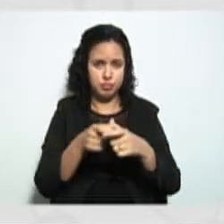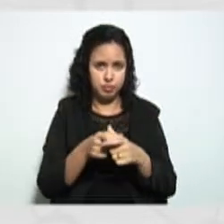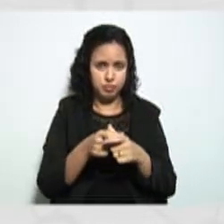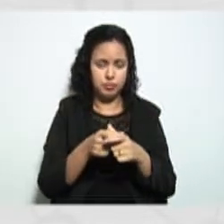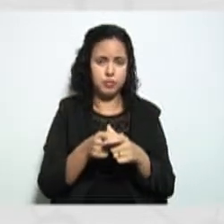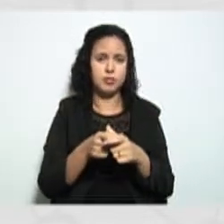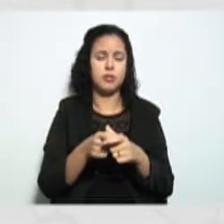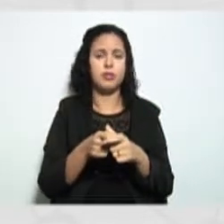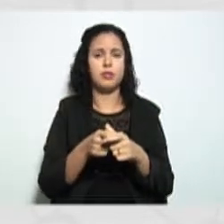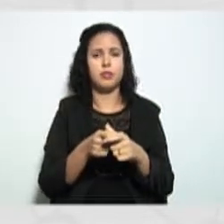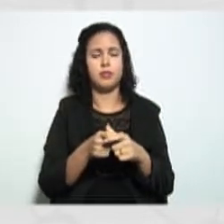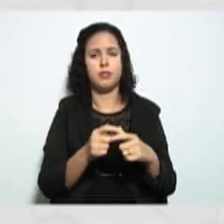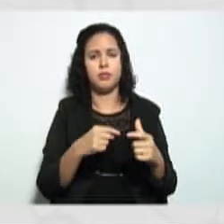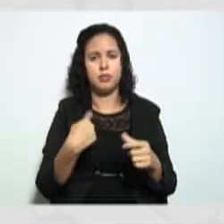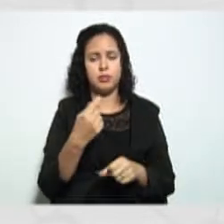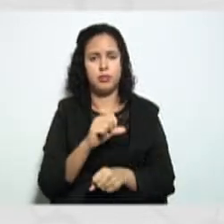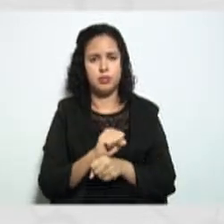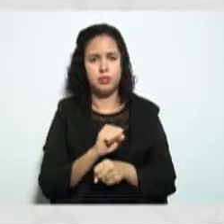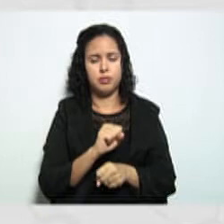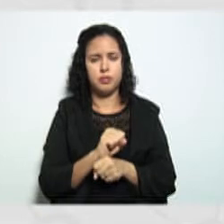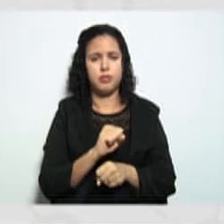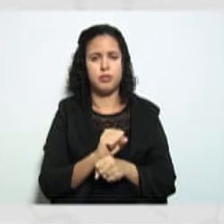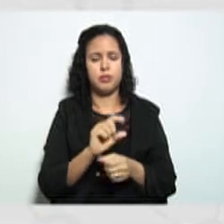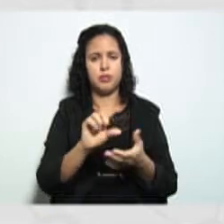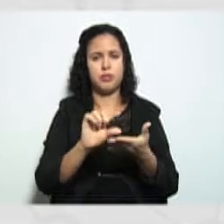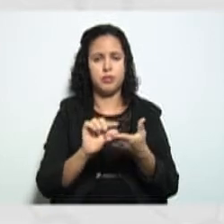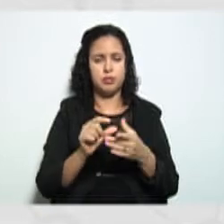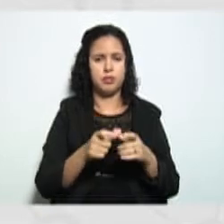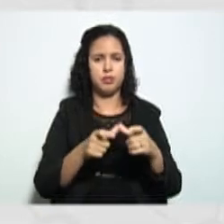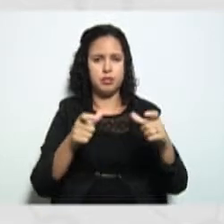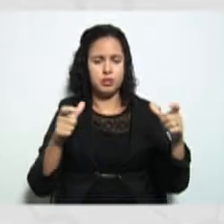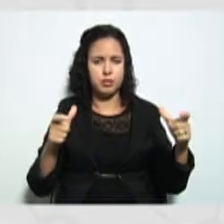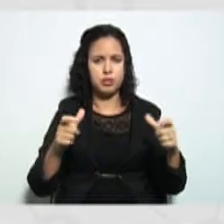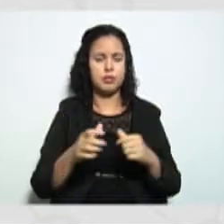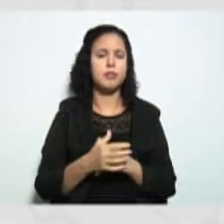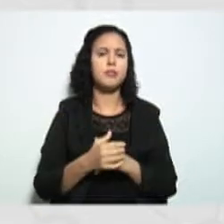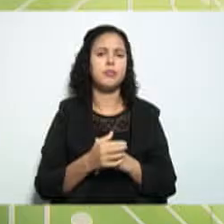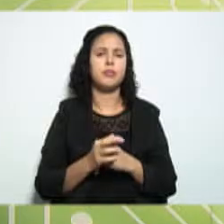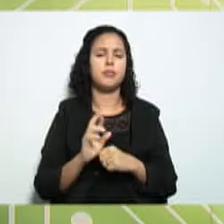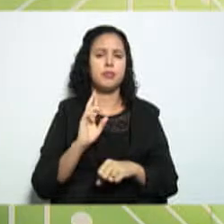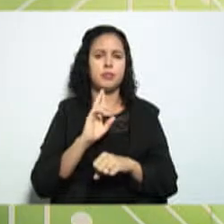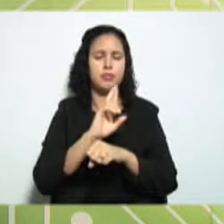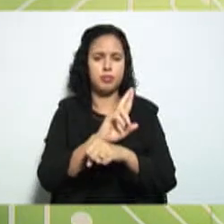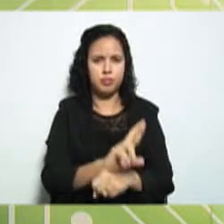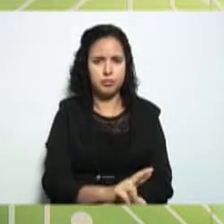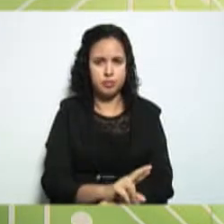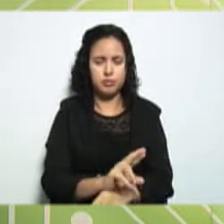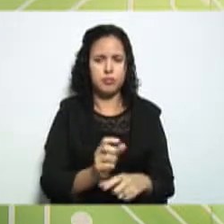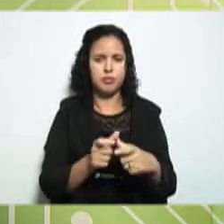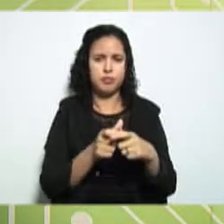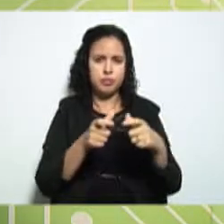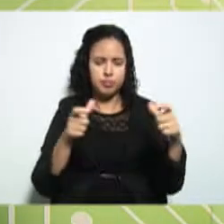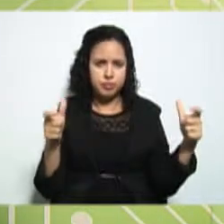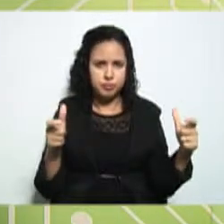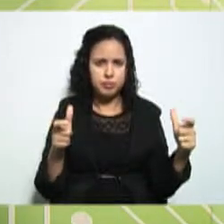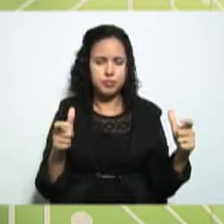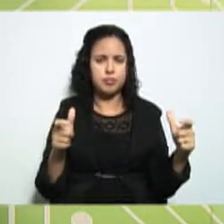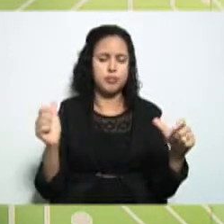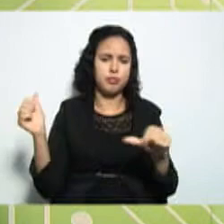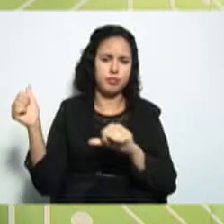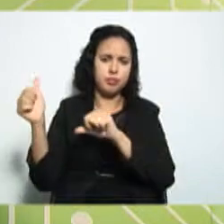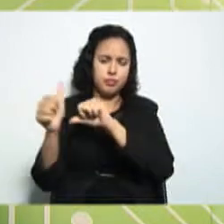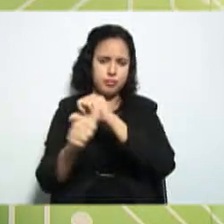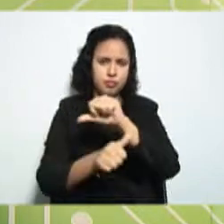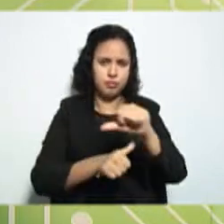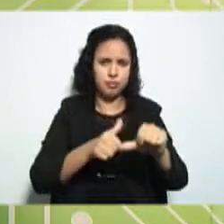esperamos que seja um lucro maior, né? A gente espera que o resultado para a cooperativa seja um resultado maior. O beneficiamento, ele tem essa